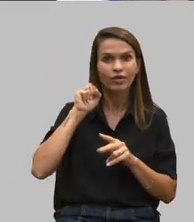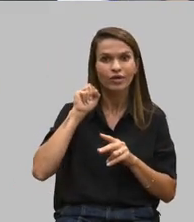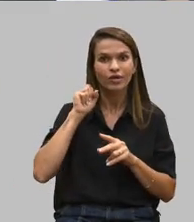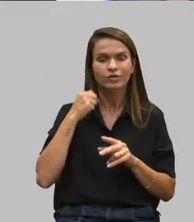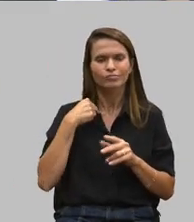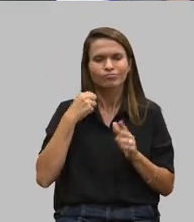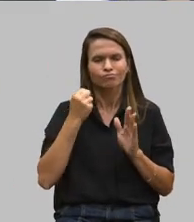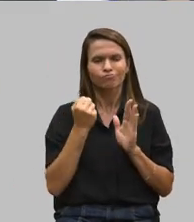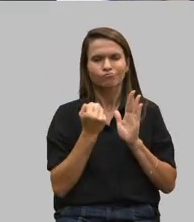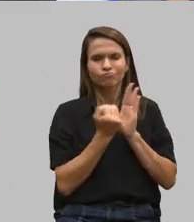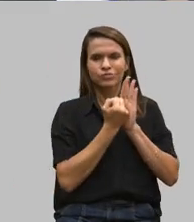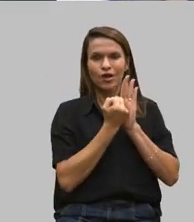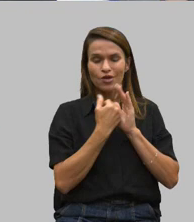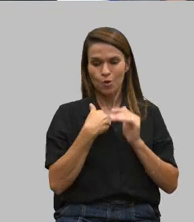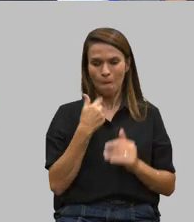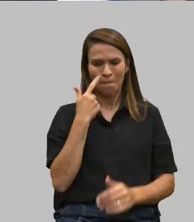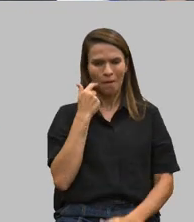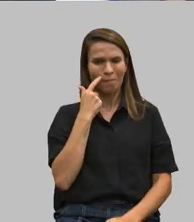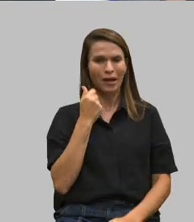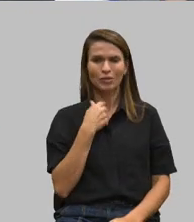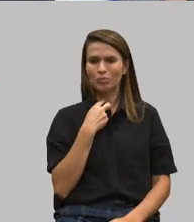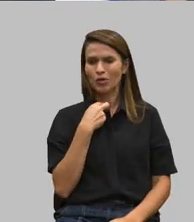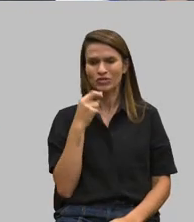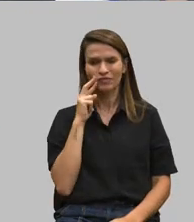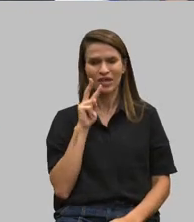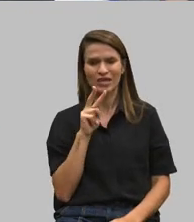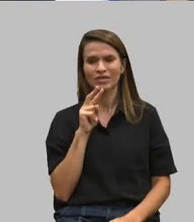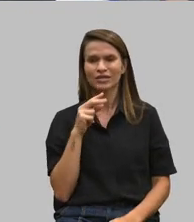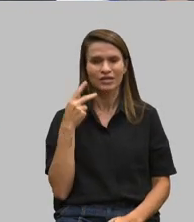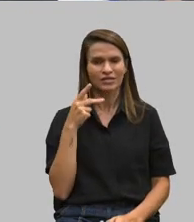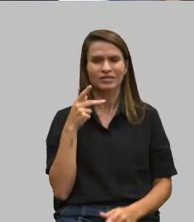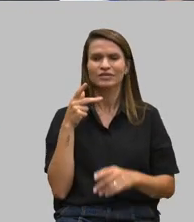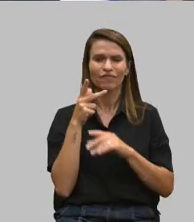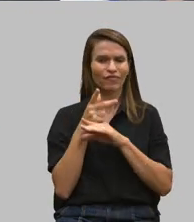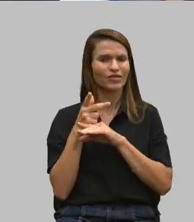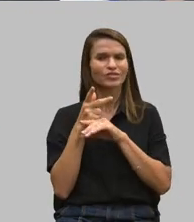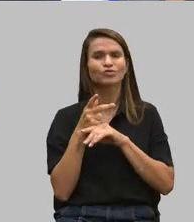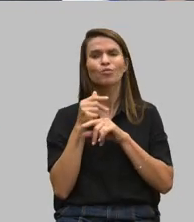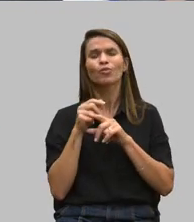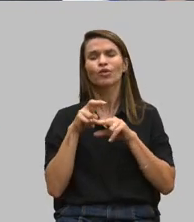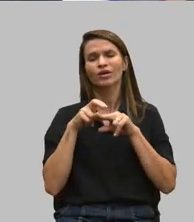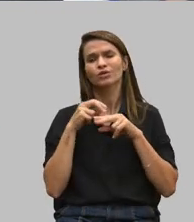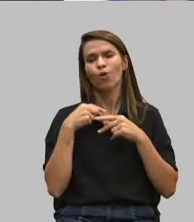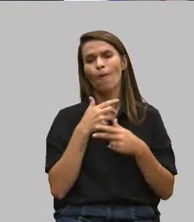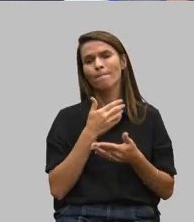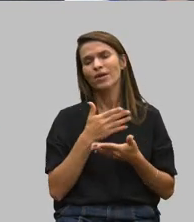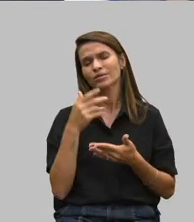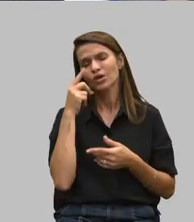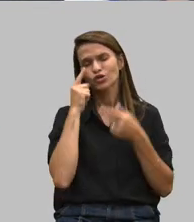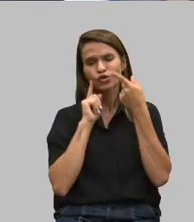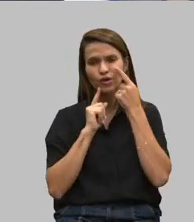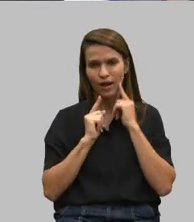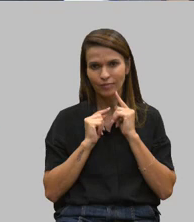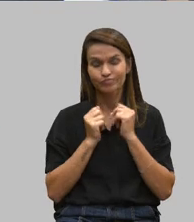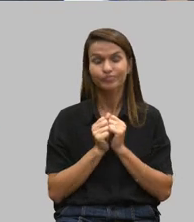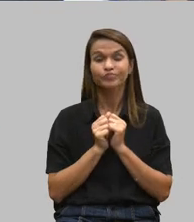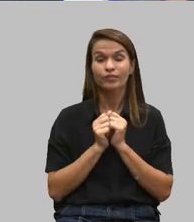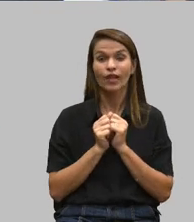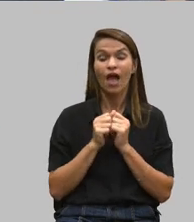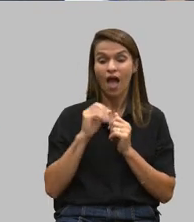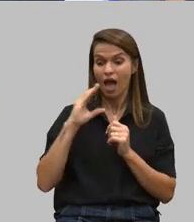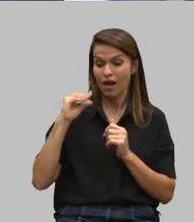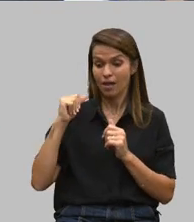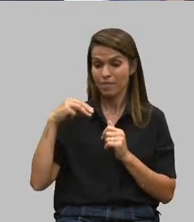posso ver esse vídeo de jeito nenhum ão começa a chorar também mas em termos Gerais O que que a gente traz da proposta que a Camila já já deve ter falado